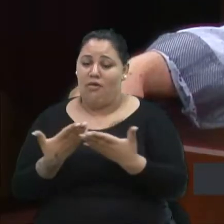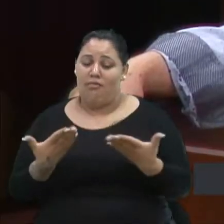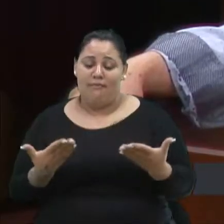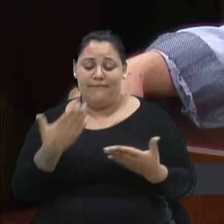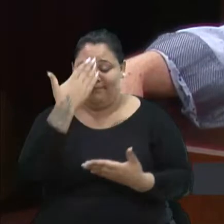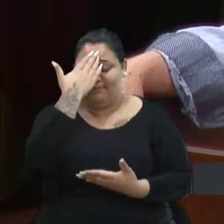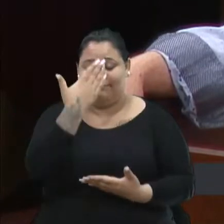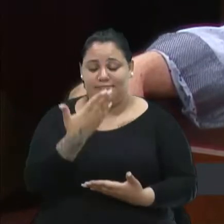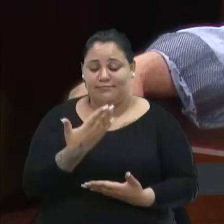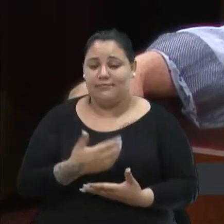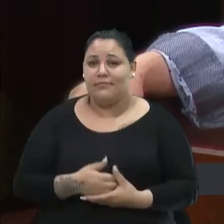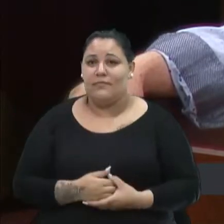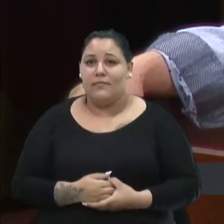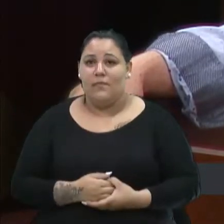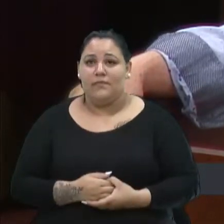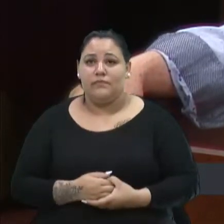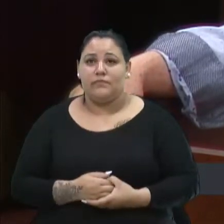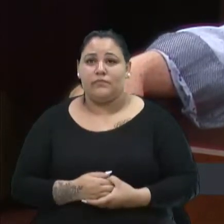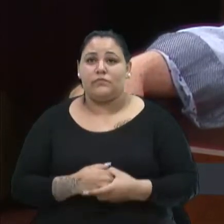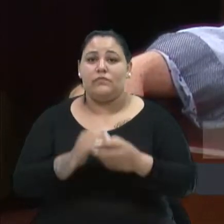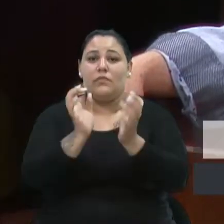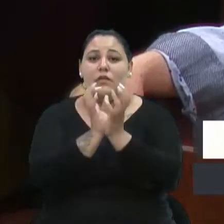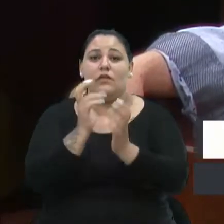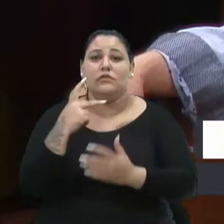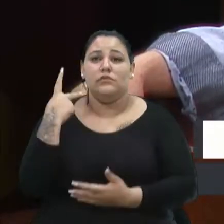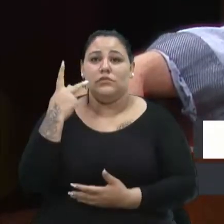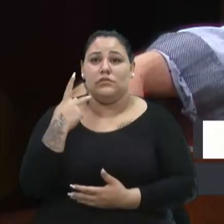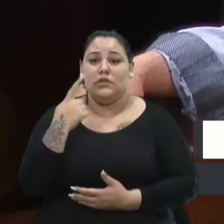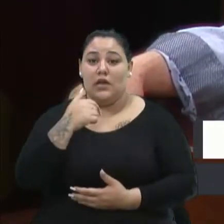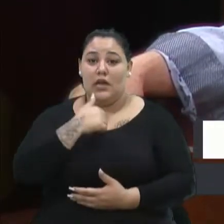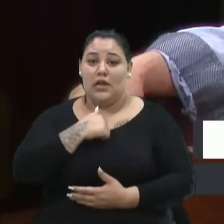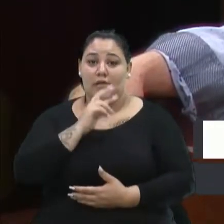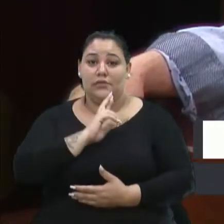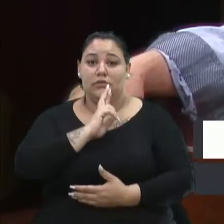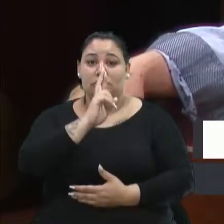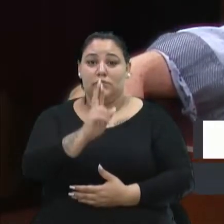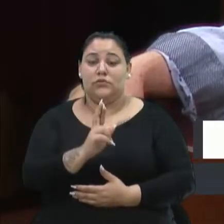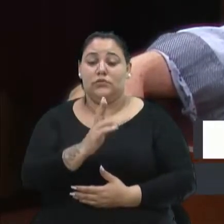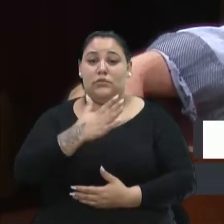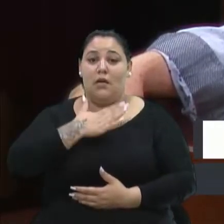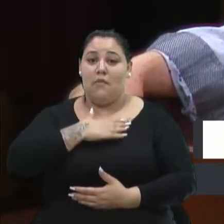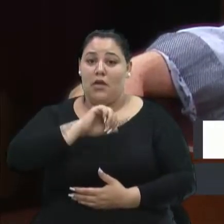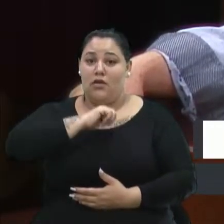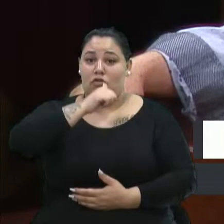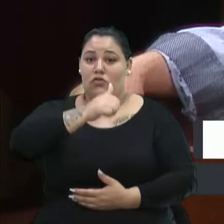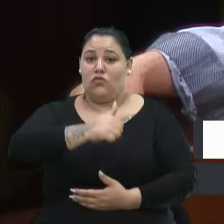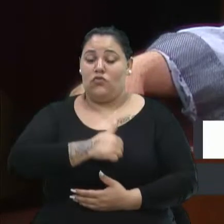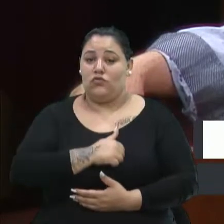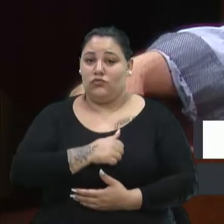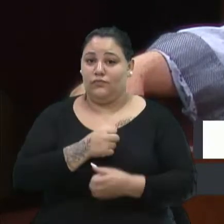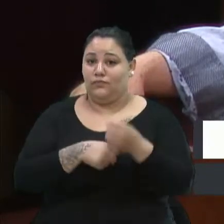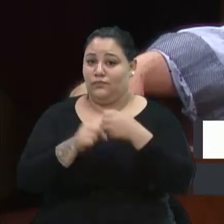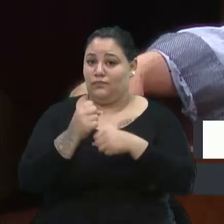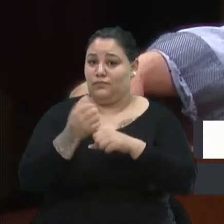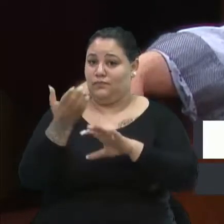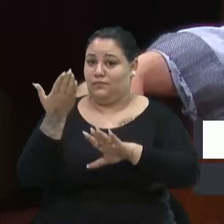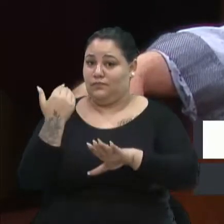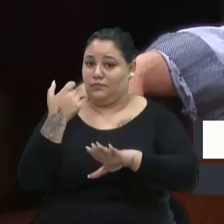Colega vereador, eu respondo pelos meus atos. Naquele momento, a gente tinha que